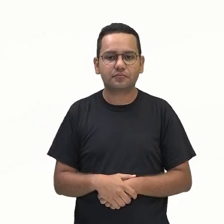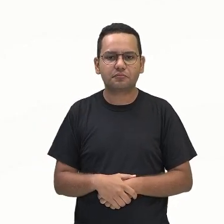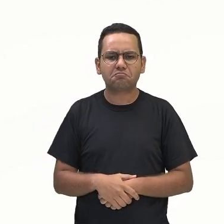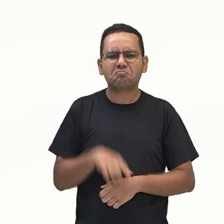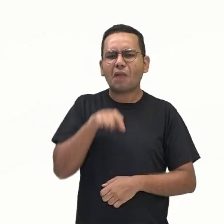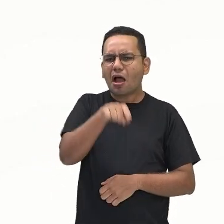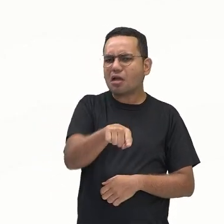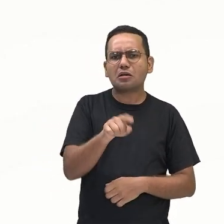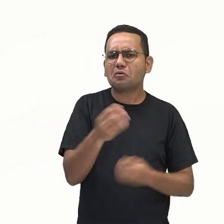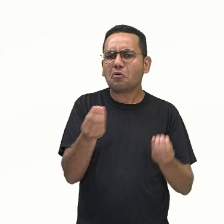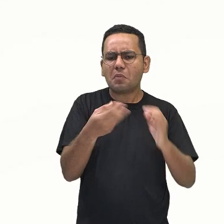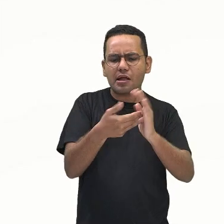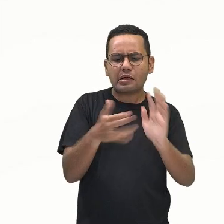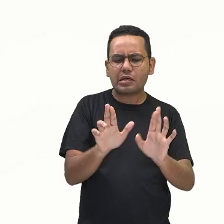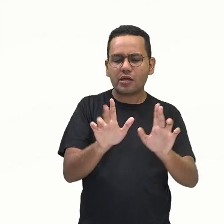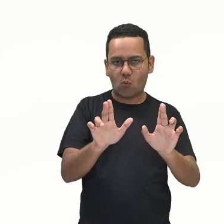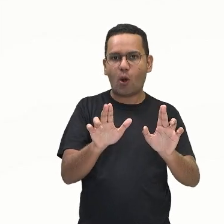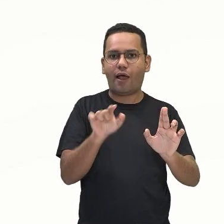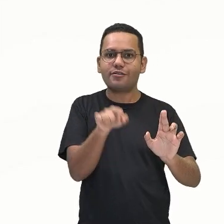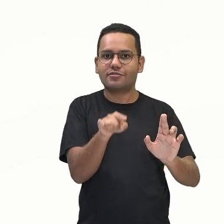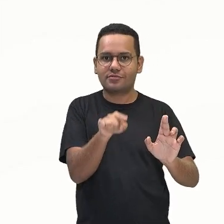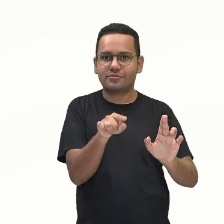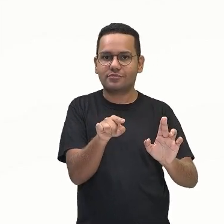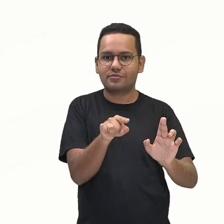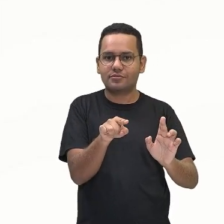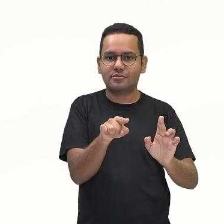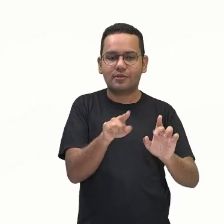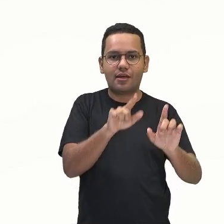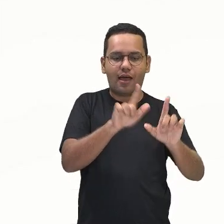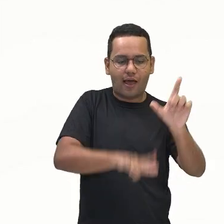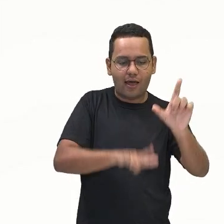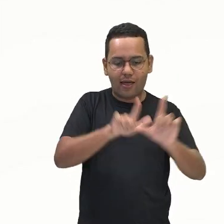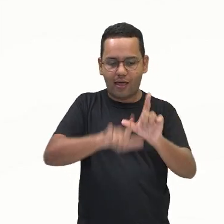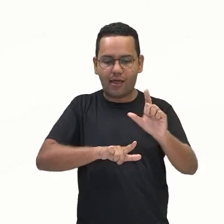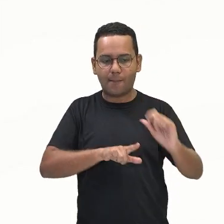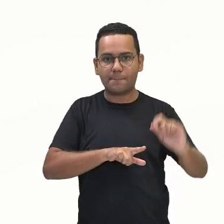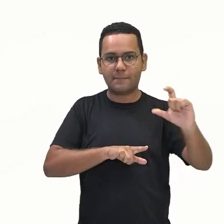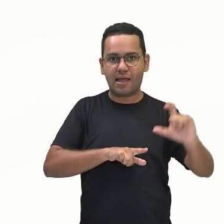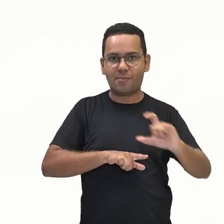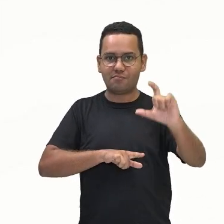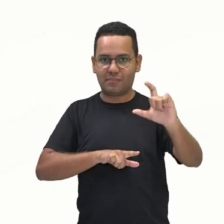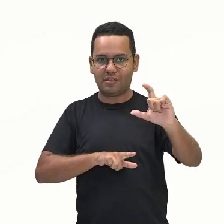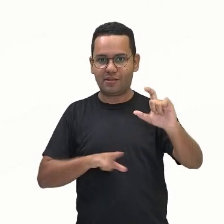quando esses alelos são iguais, né? O par aí que forma o gene são iguais, e